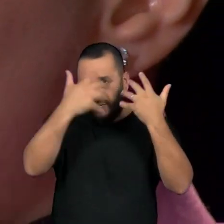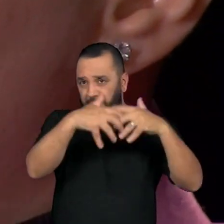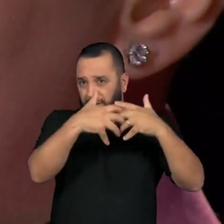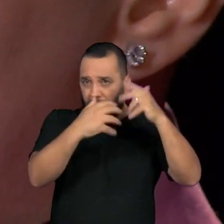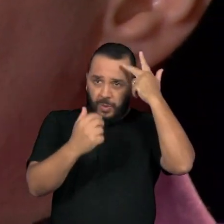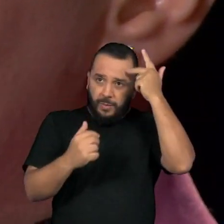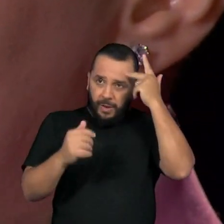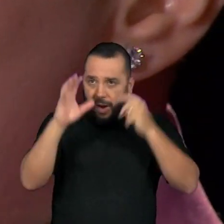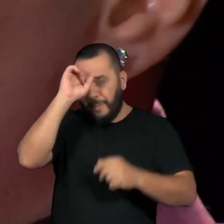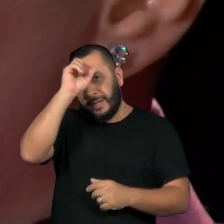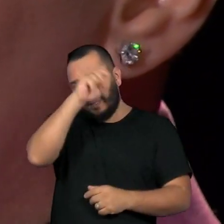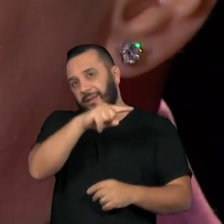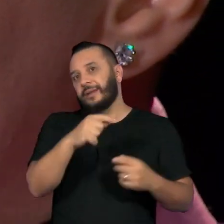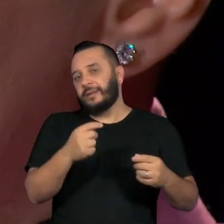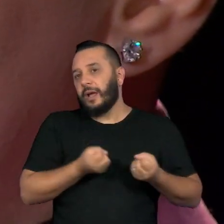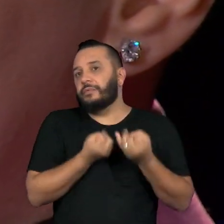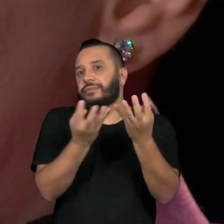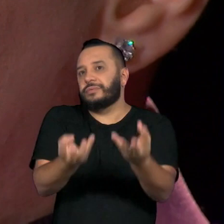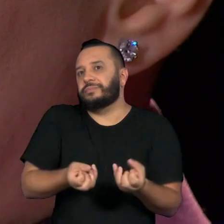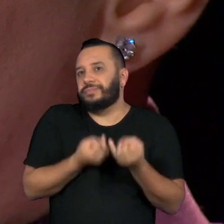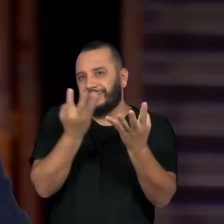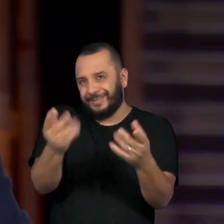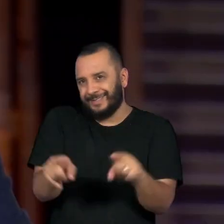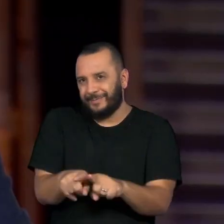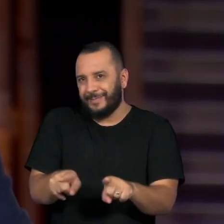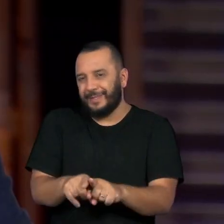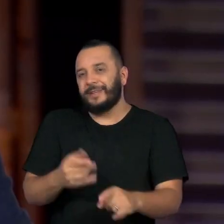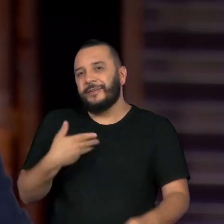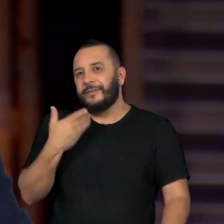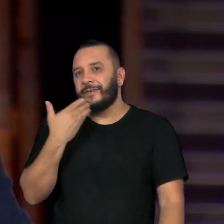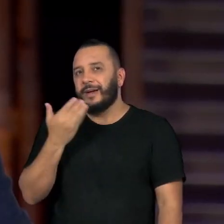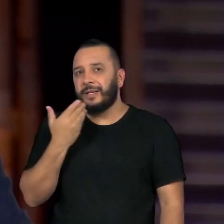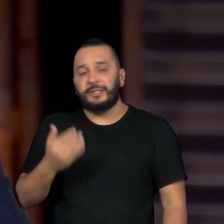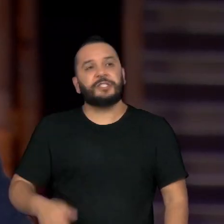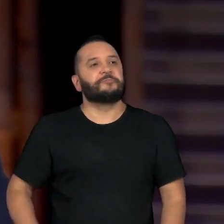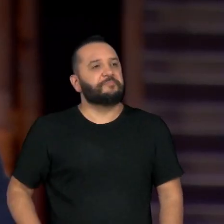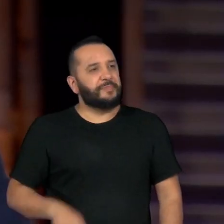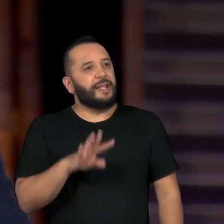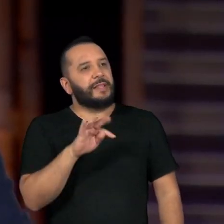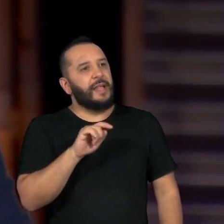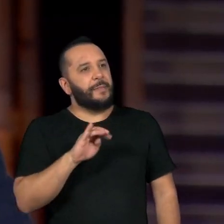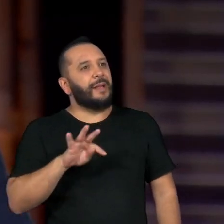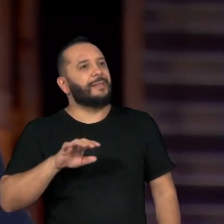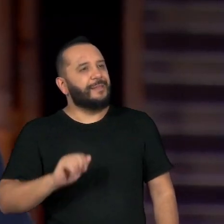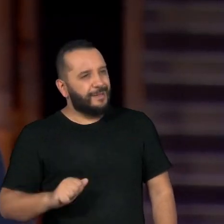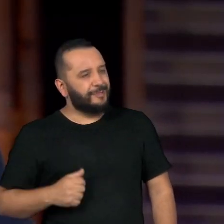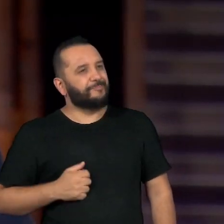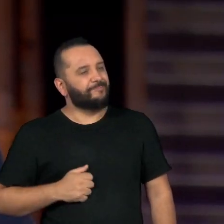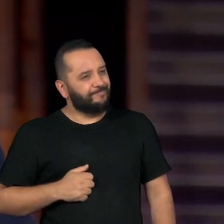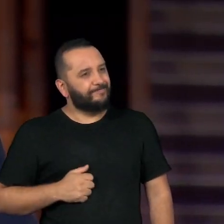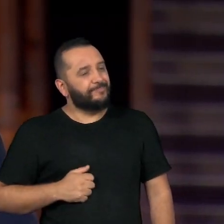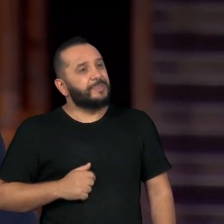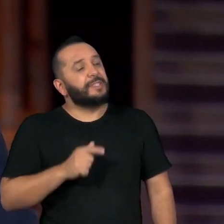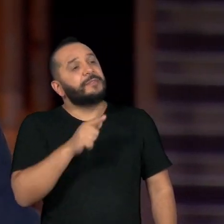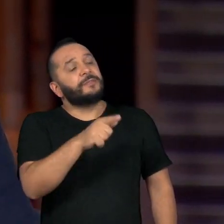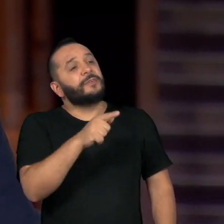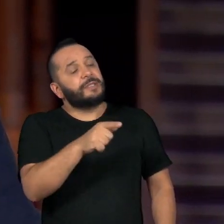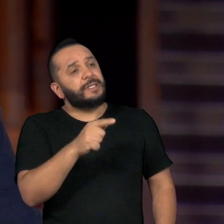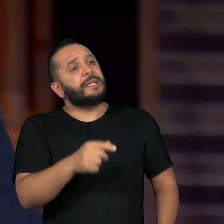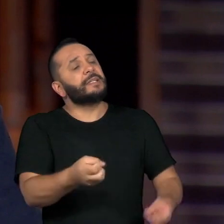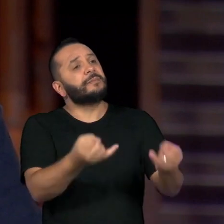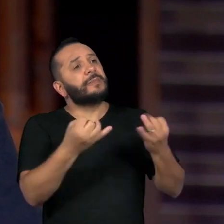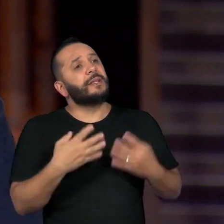um pouco isso, para facilitar o mundo, né? Tabata Cristine Barroso. Então me diga, direto do seu